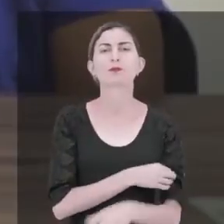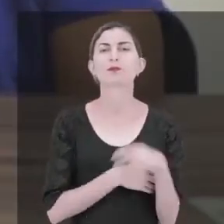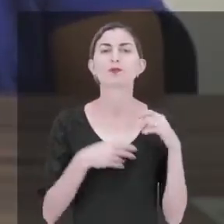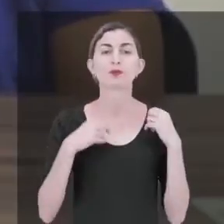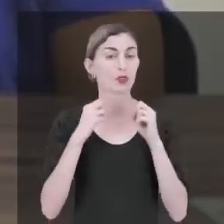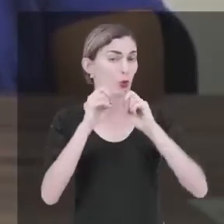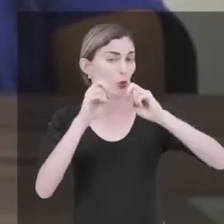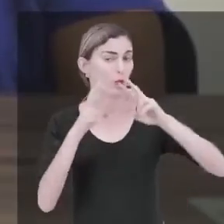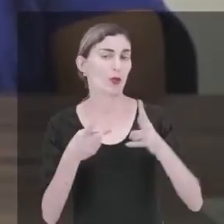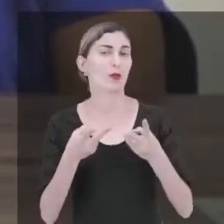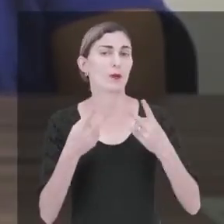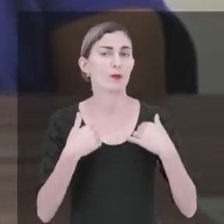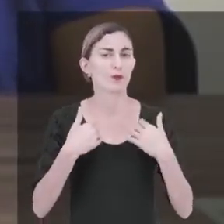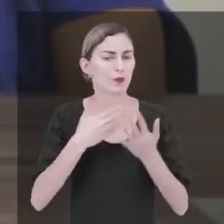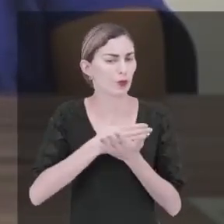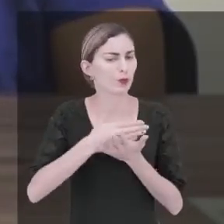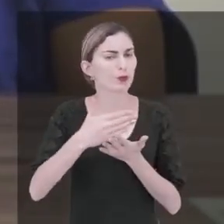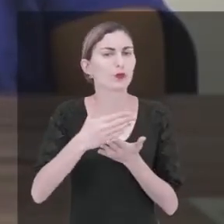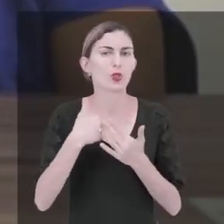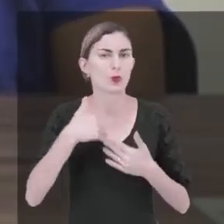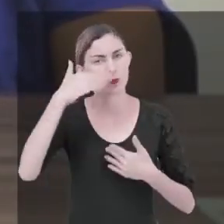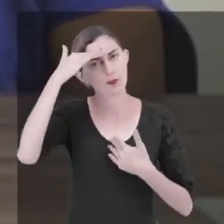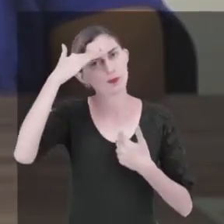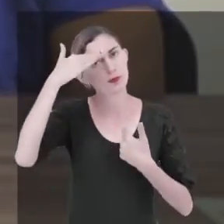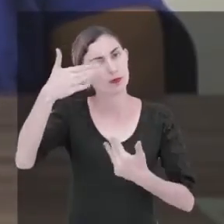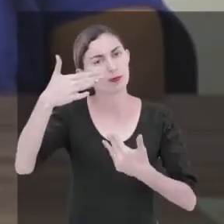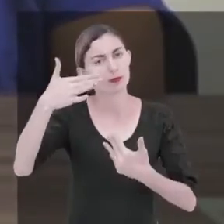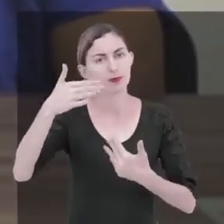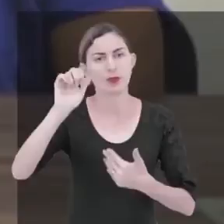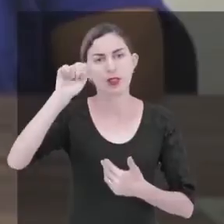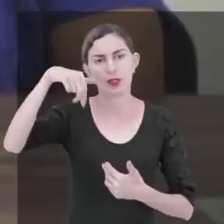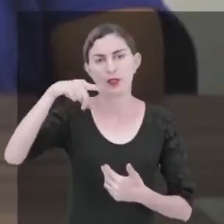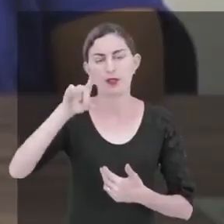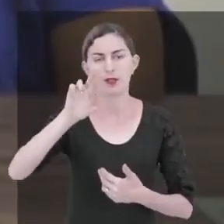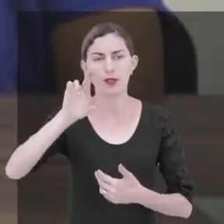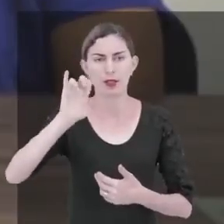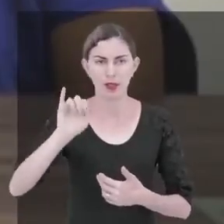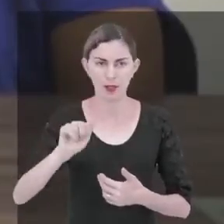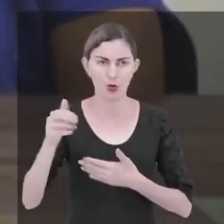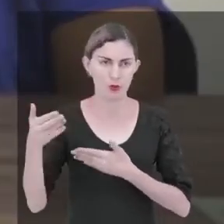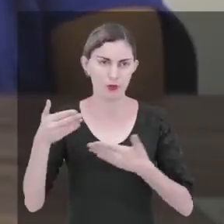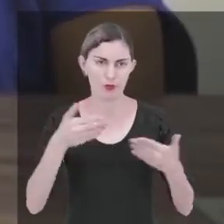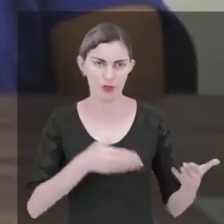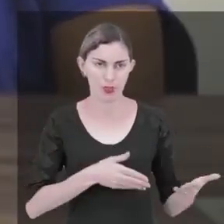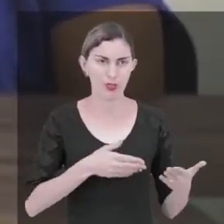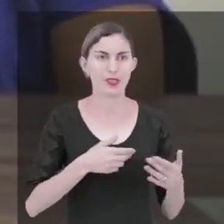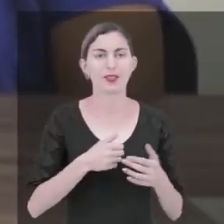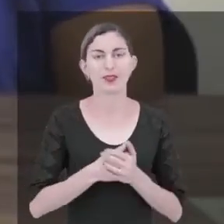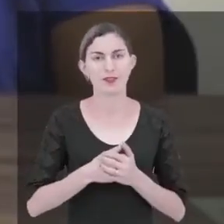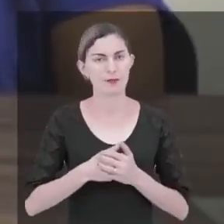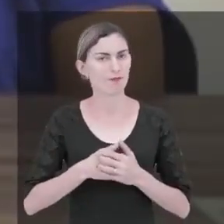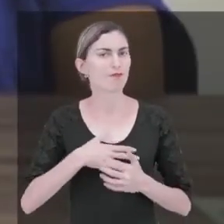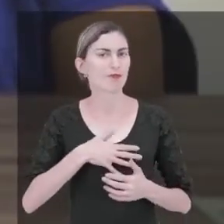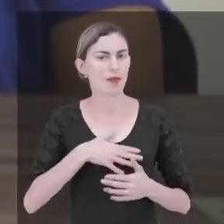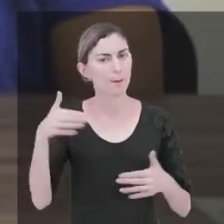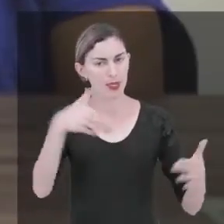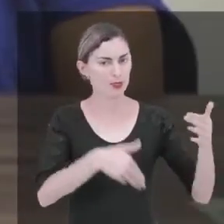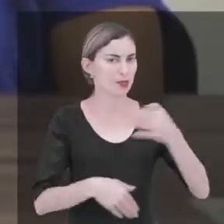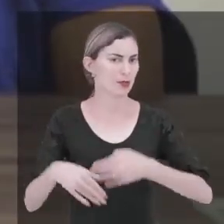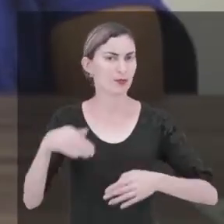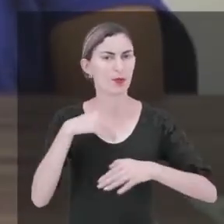experiência. Ok. Inicialmente, eu gostaria de agradecer a Andréa pelo convite e me sinto muito honrada